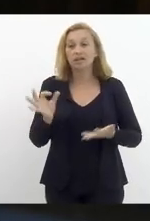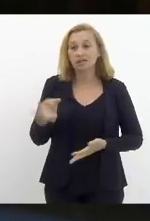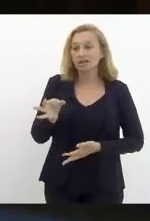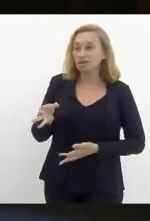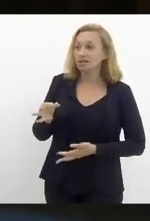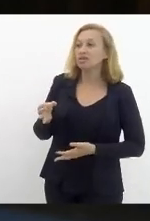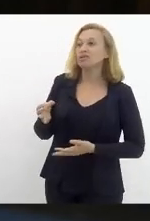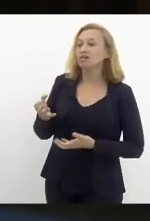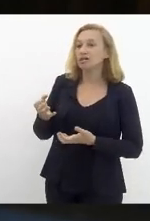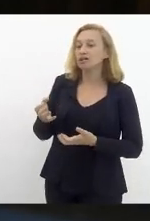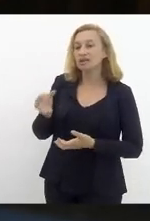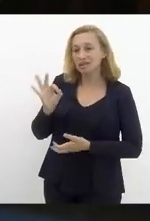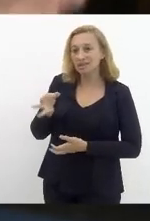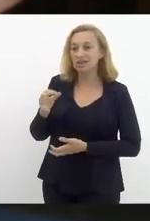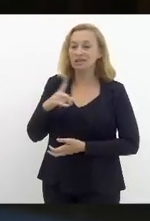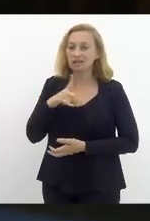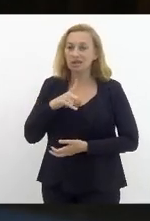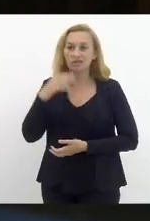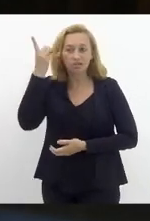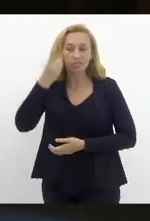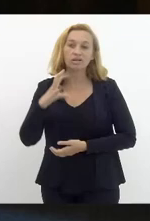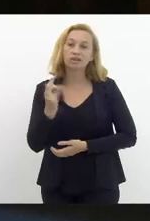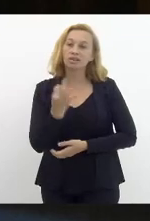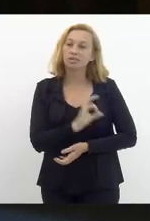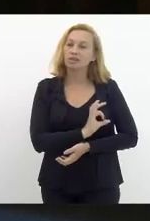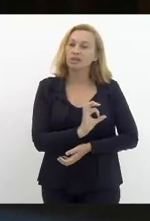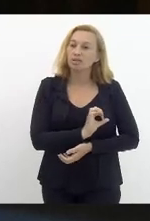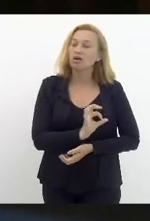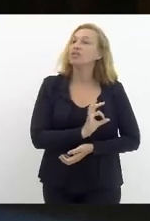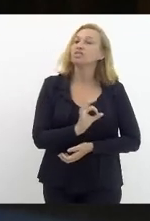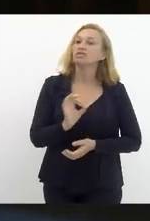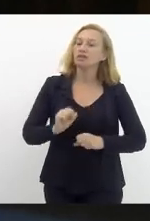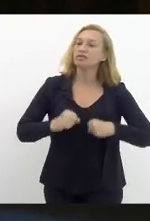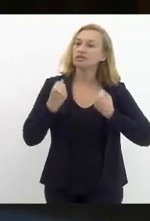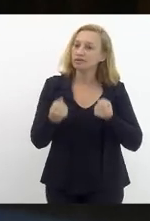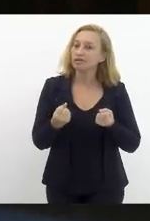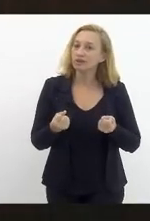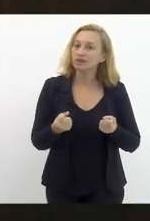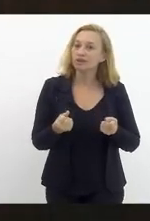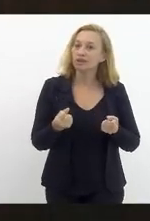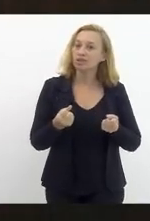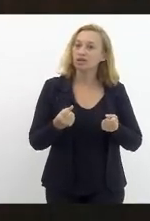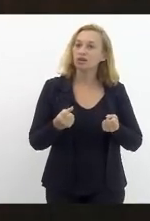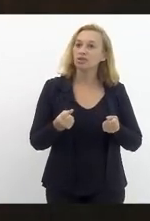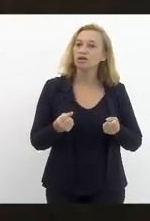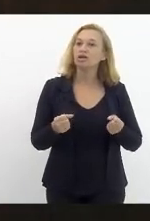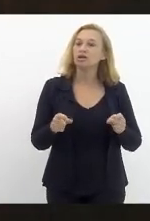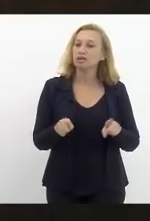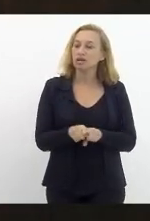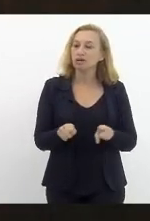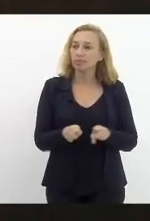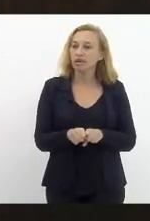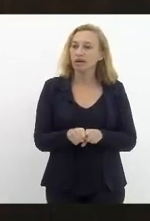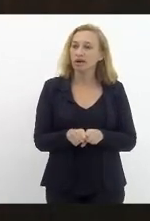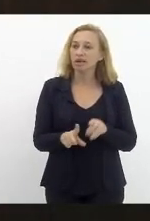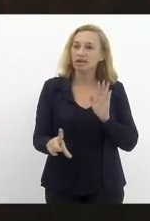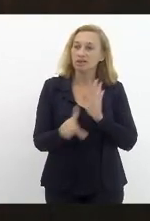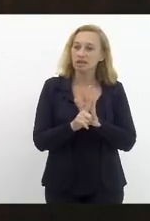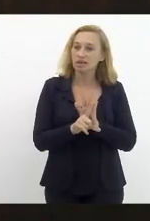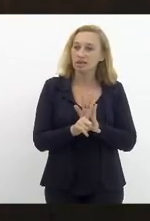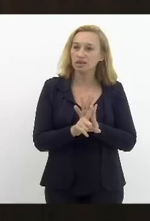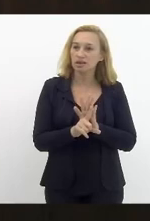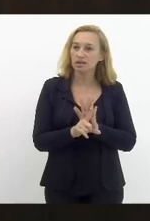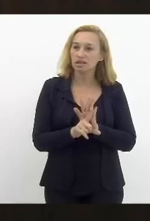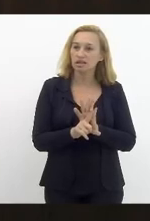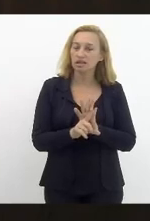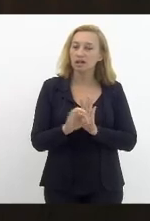Rocha, que eu tenho convicção que a deputada Marta Rocha será uma defensora, uma leoa, defendendo também essa lei que extingue de uma vez por